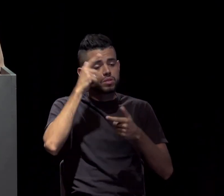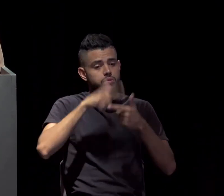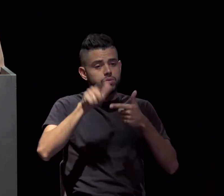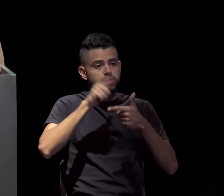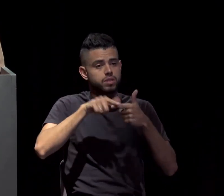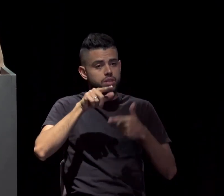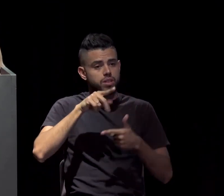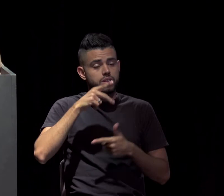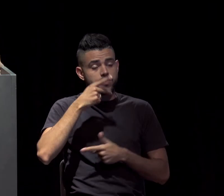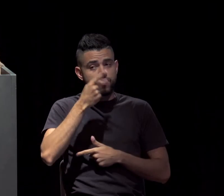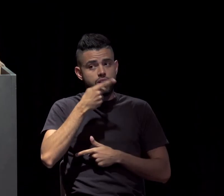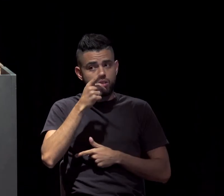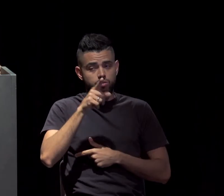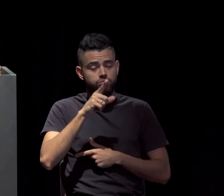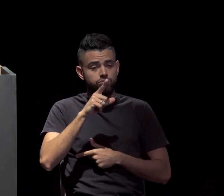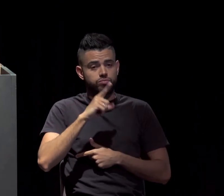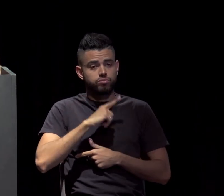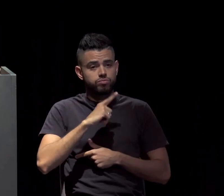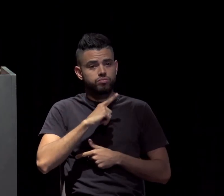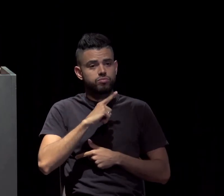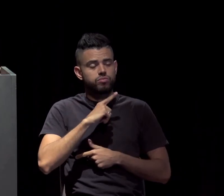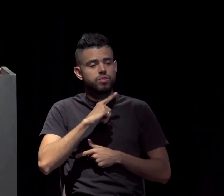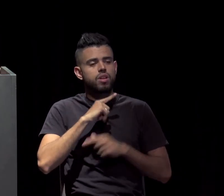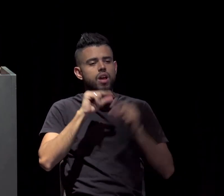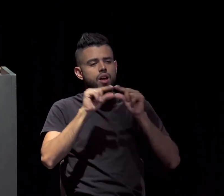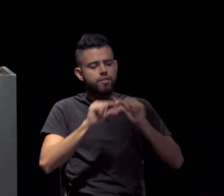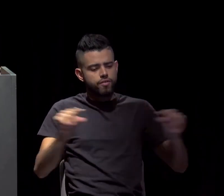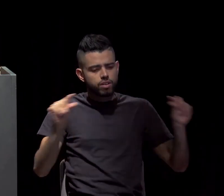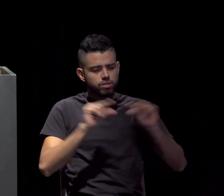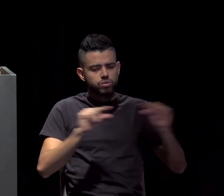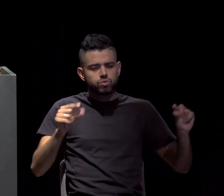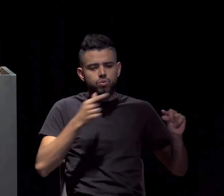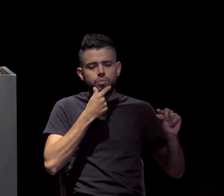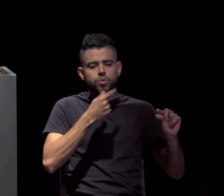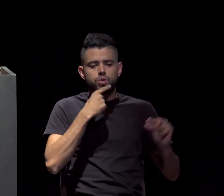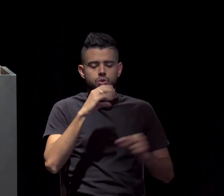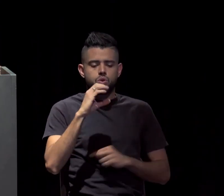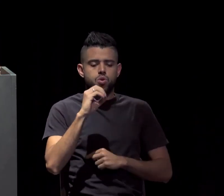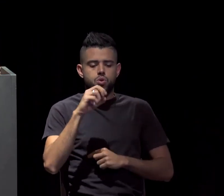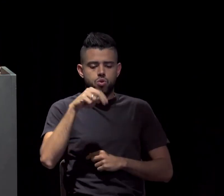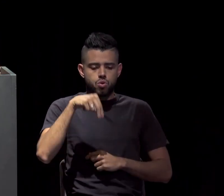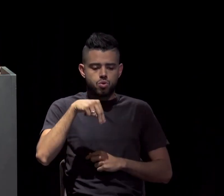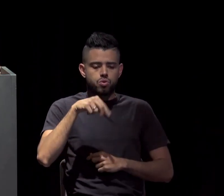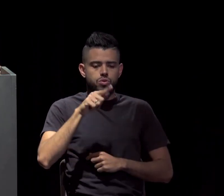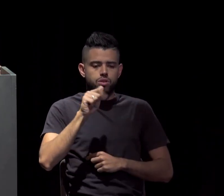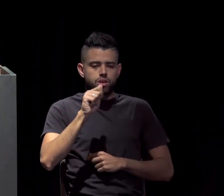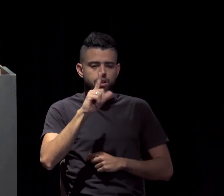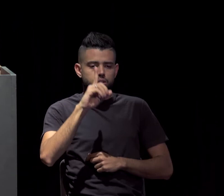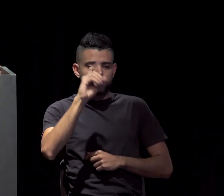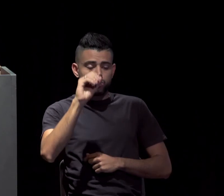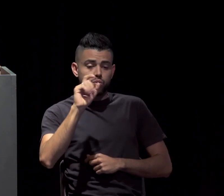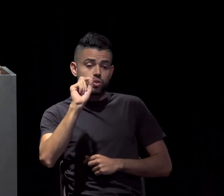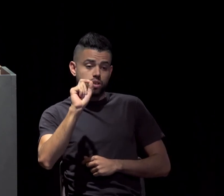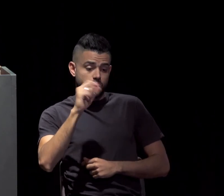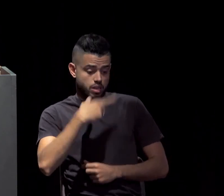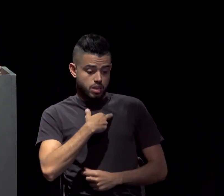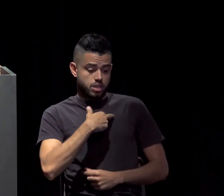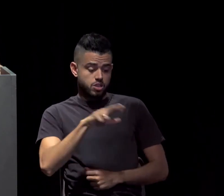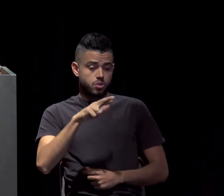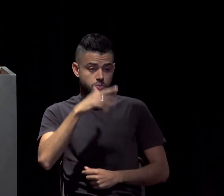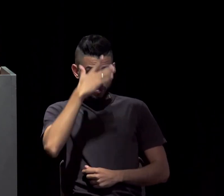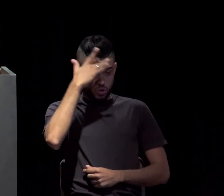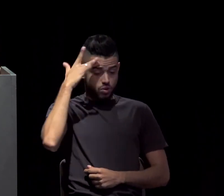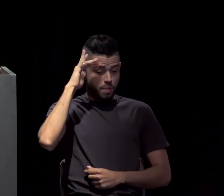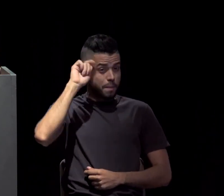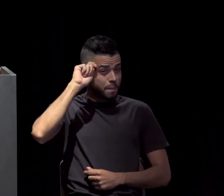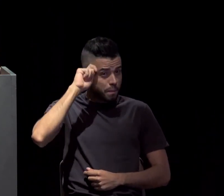as letras. A frase de um devoto do Rosário: o Congado é religião de gente preta e de gente